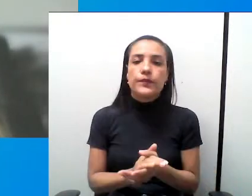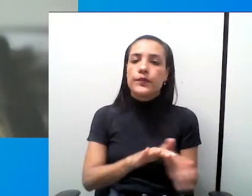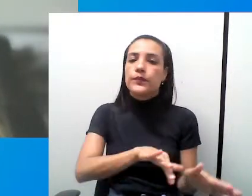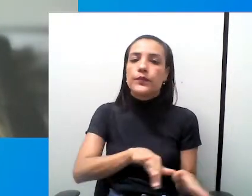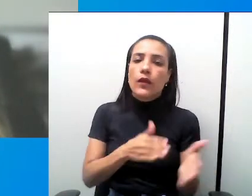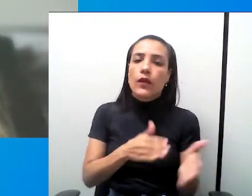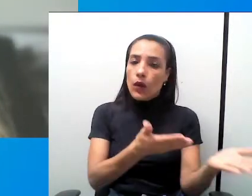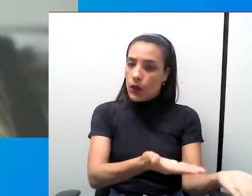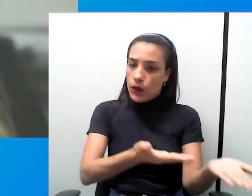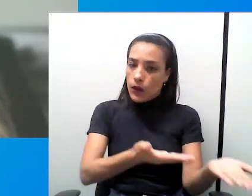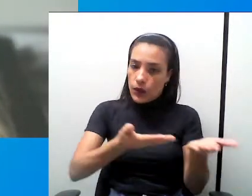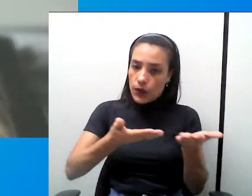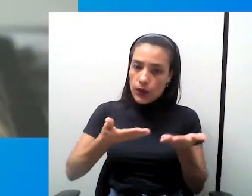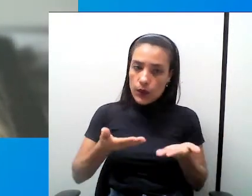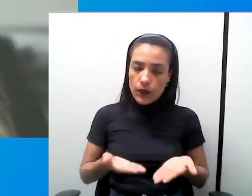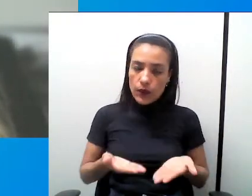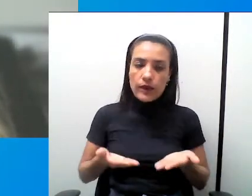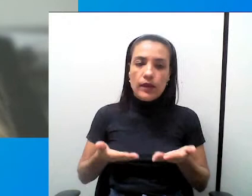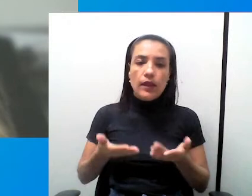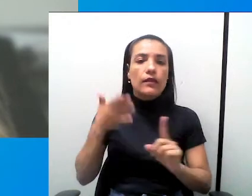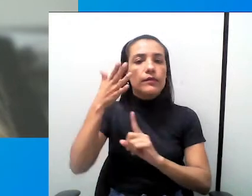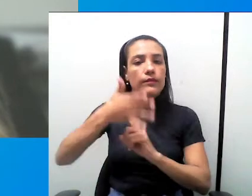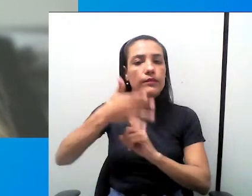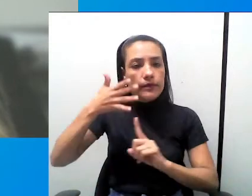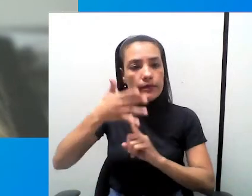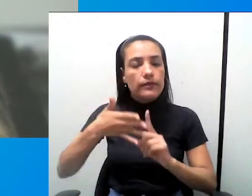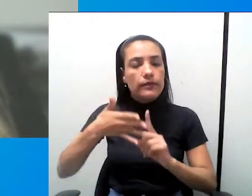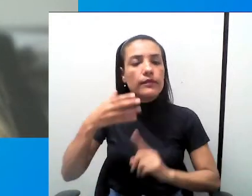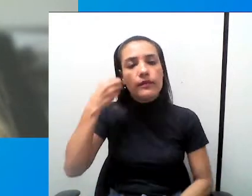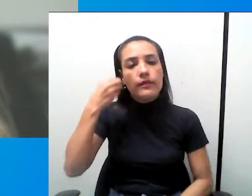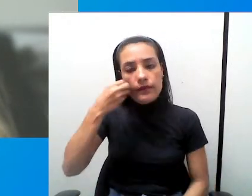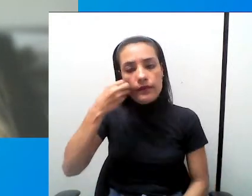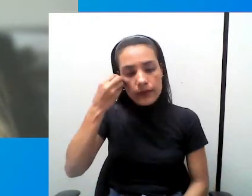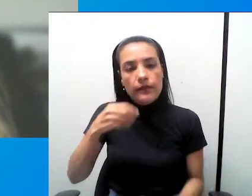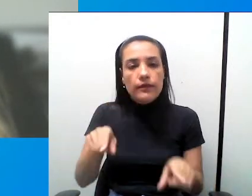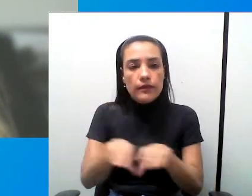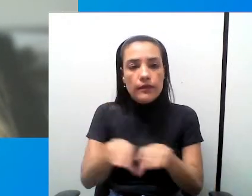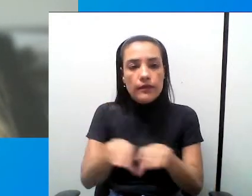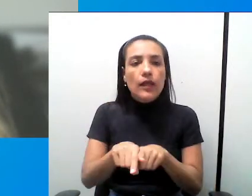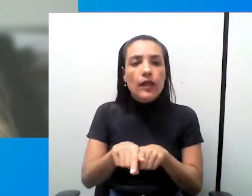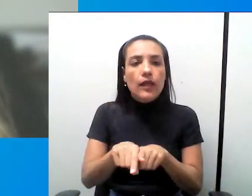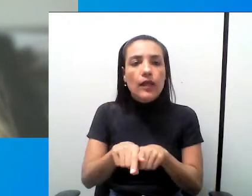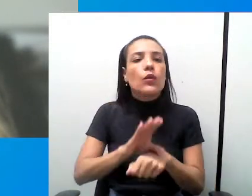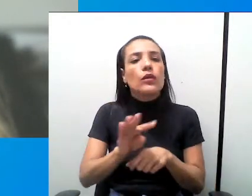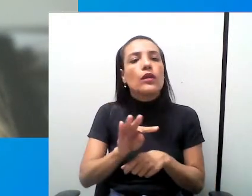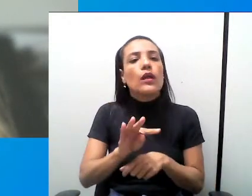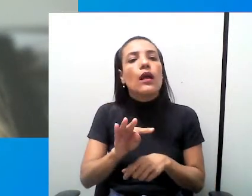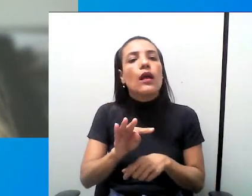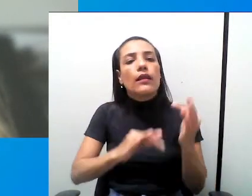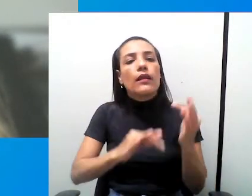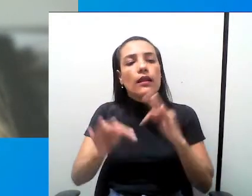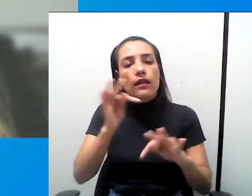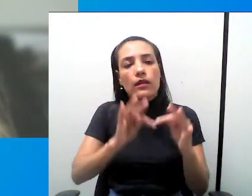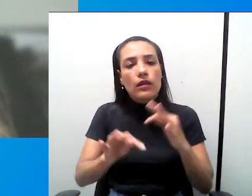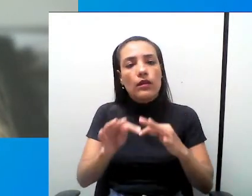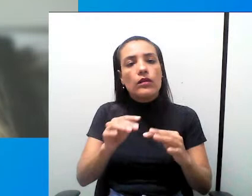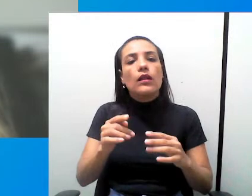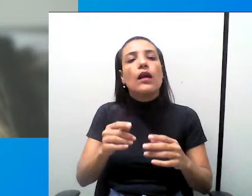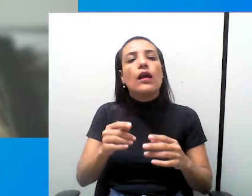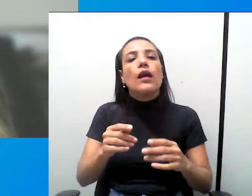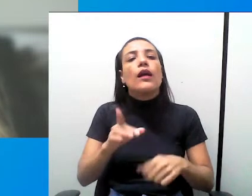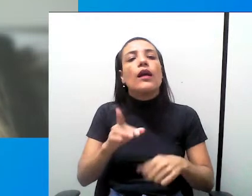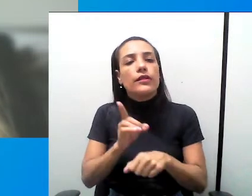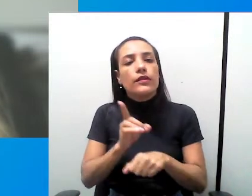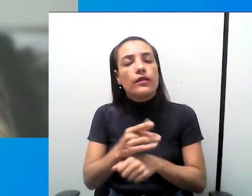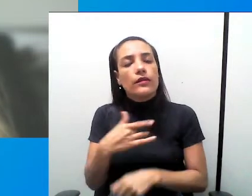proferir a palestra Relato de Experiência da Curricularização no curso Tecnologia em Gestão em Saúde, do